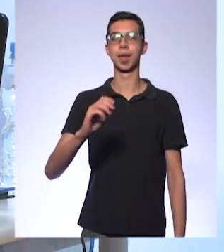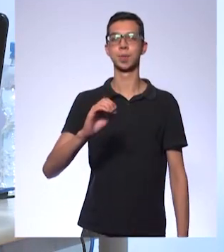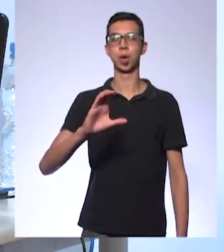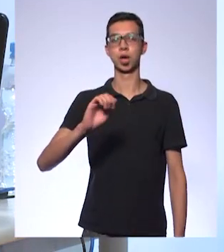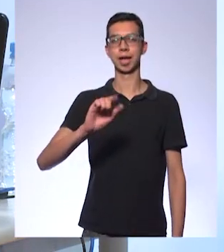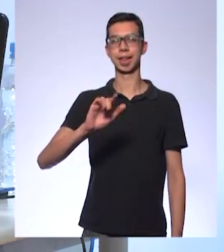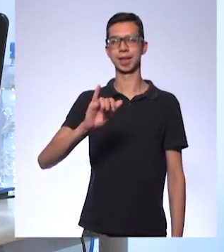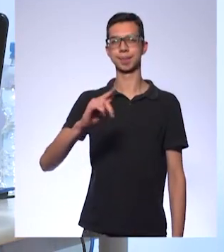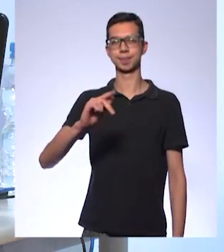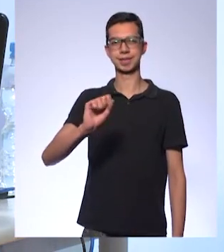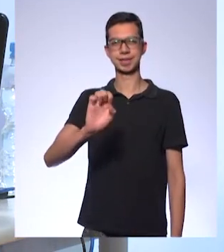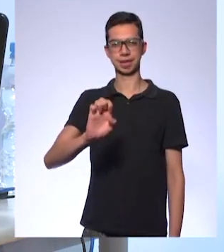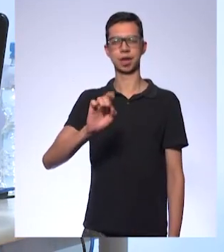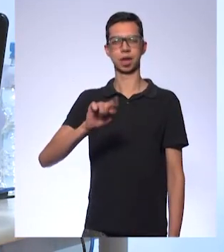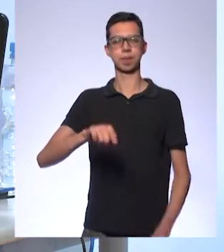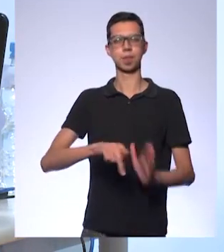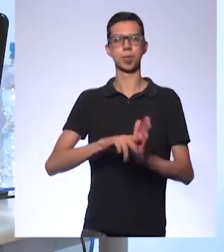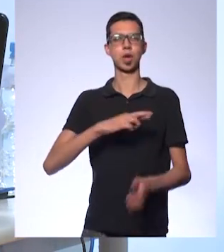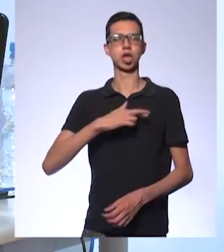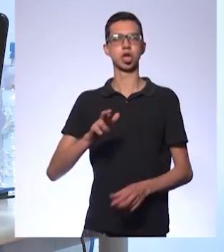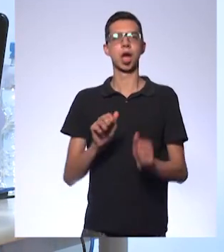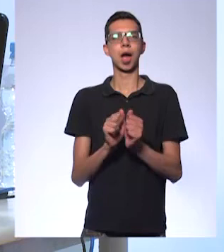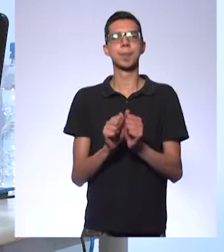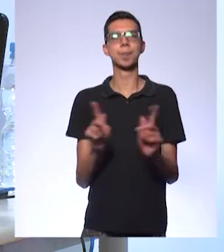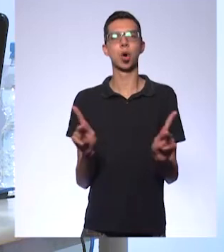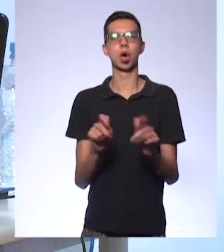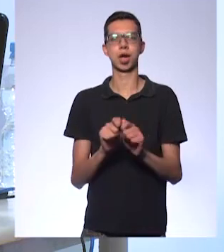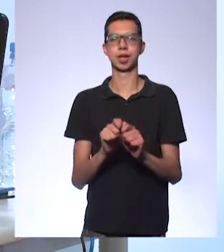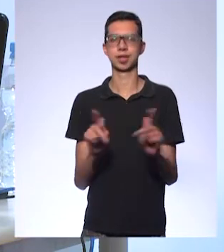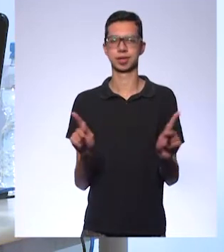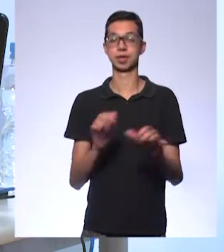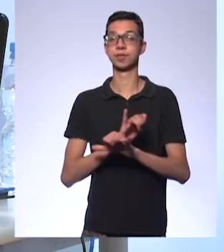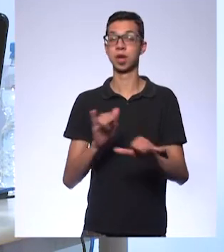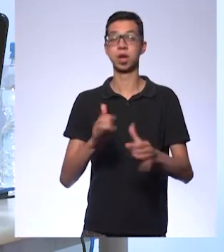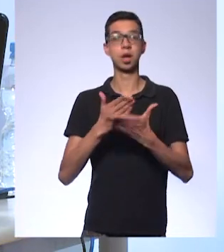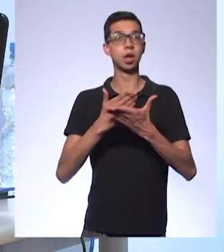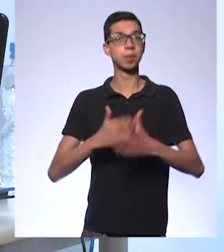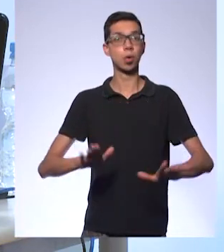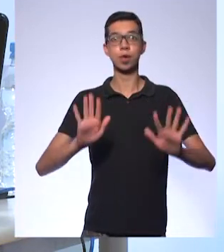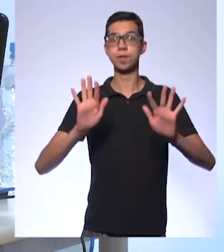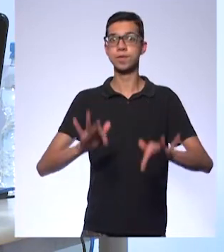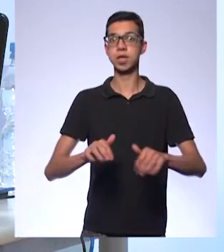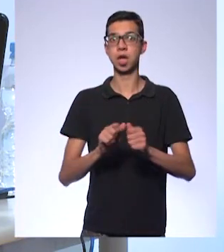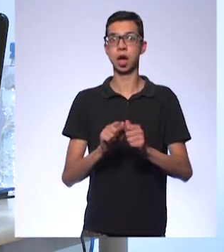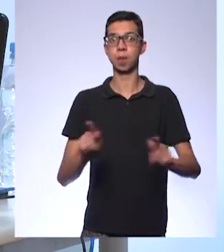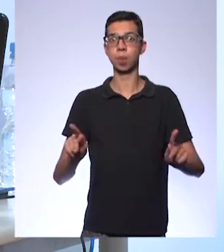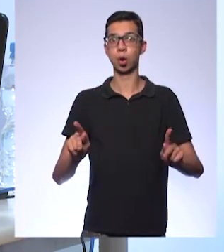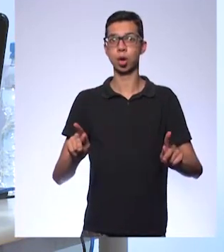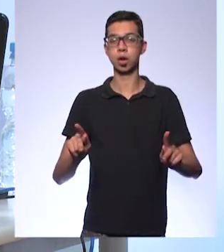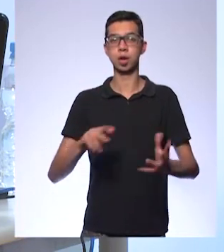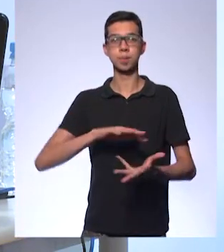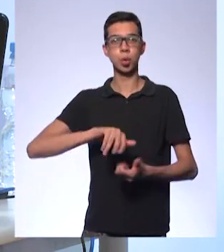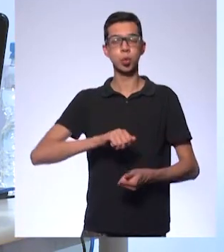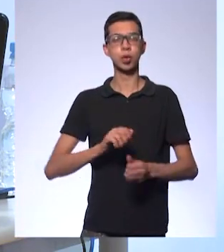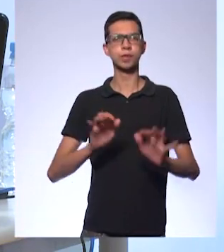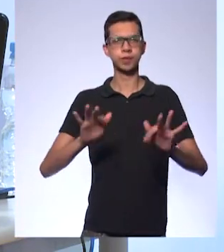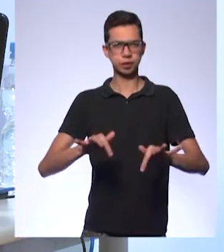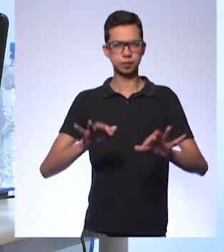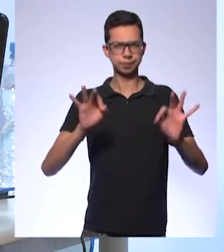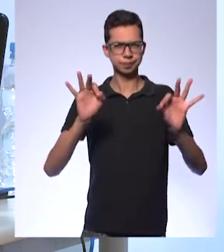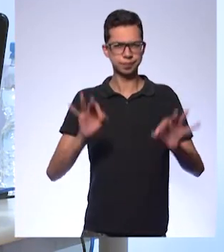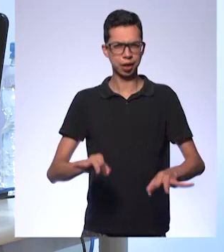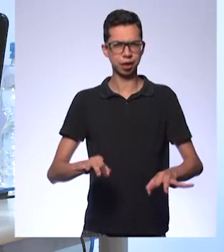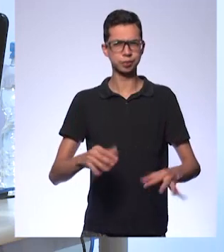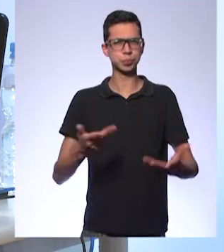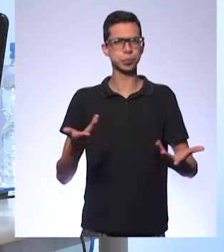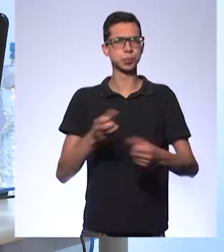religioso. E aí veio bastante gente, o Apocalipse é o fim da Terra. Será, gente, que só essa mensagem? Você